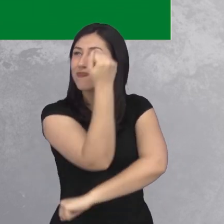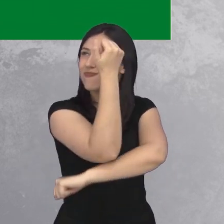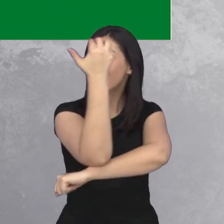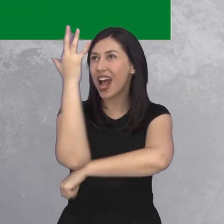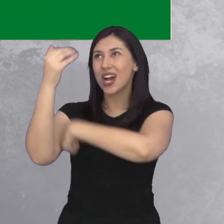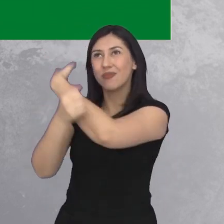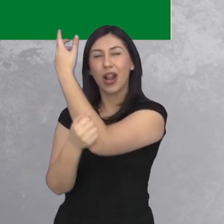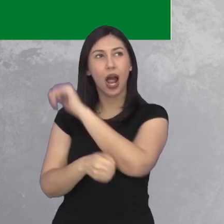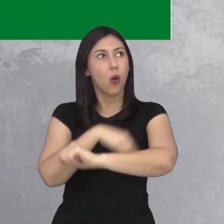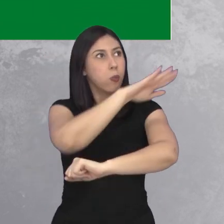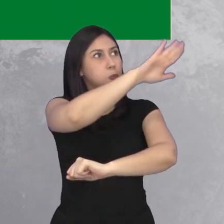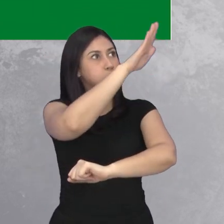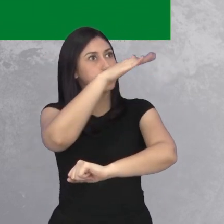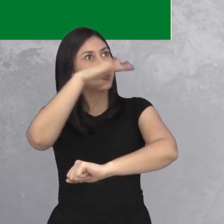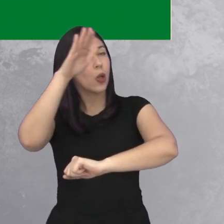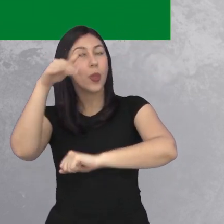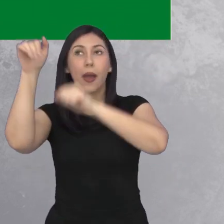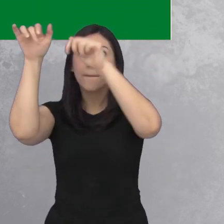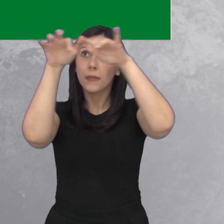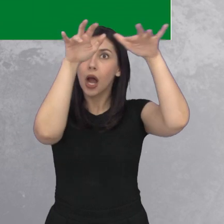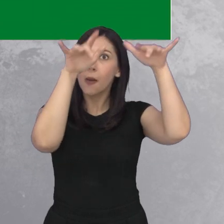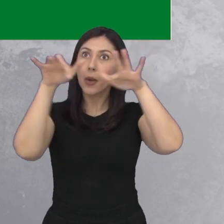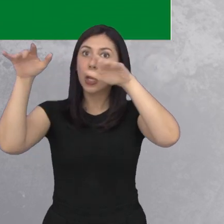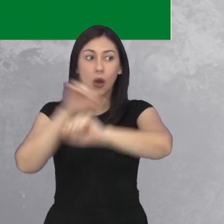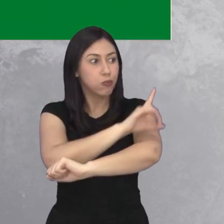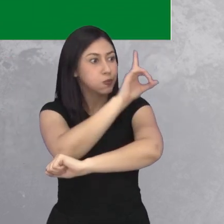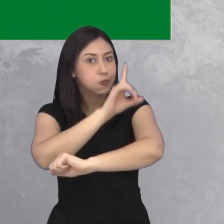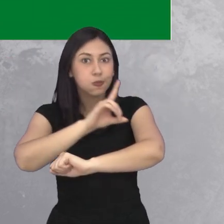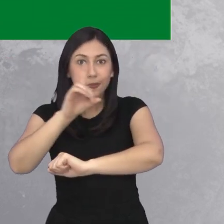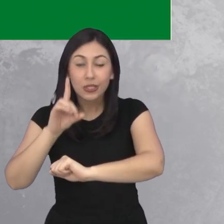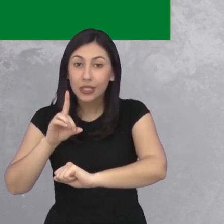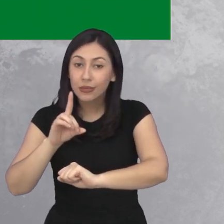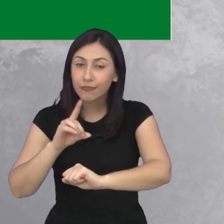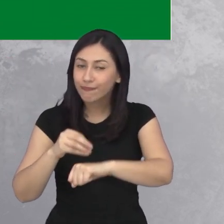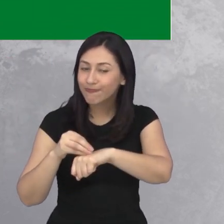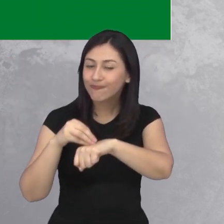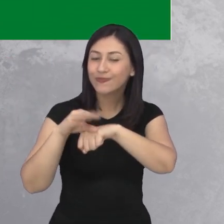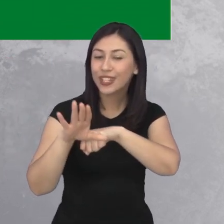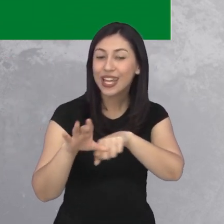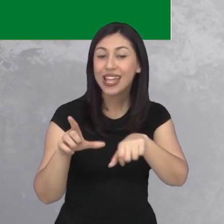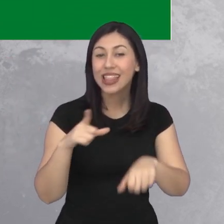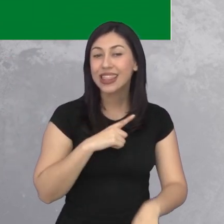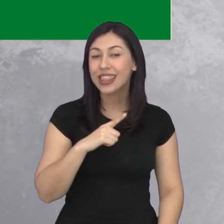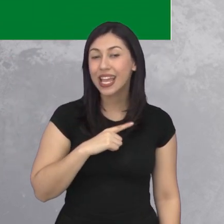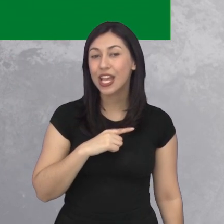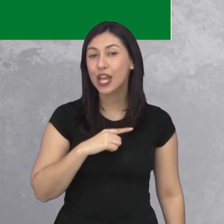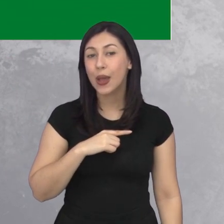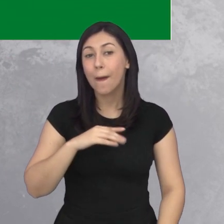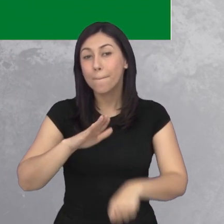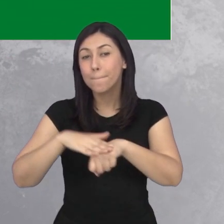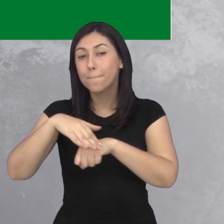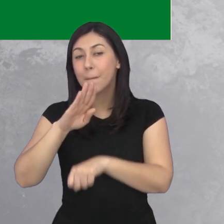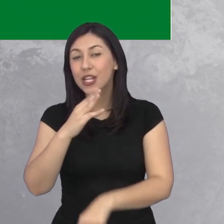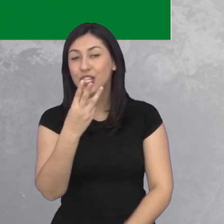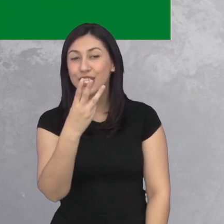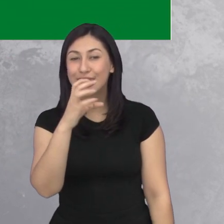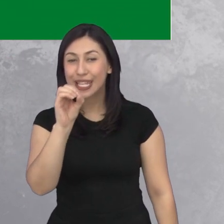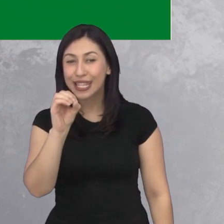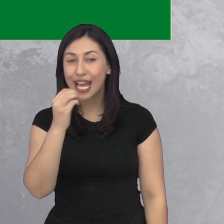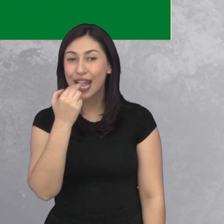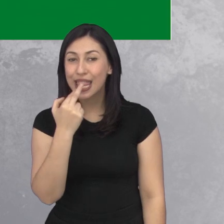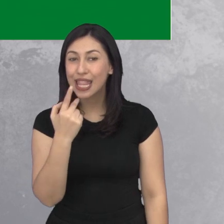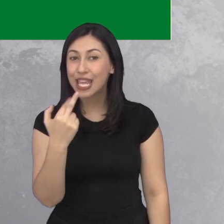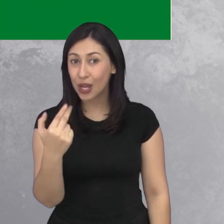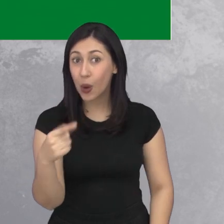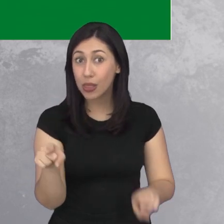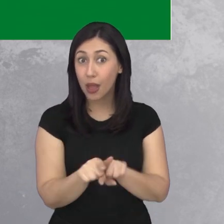conhecer florestas tropicais, montanhas nevadas e desertos numa viagem só. E a dica 2, o país conta com mais de 30